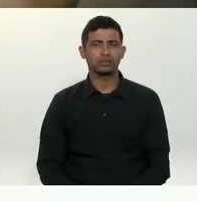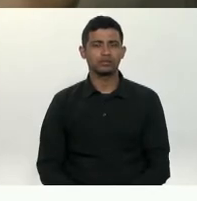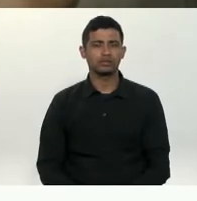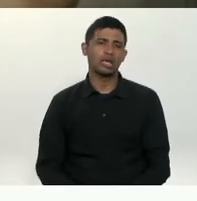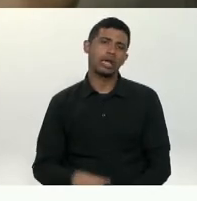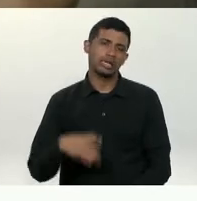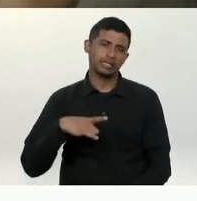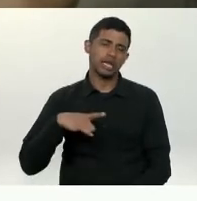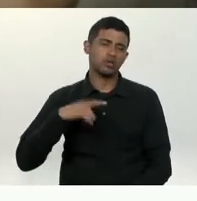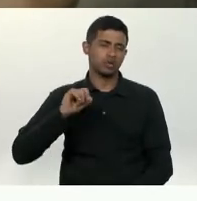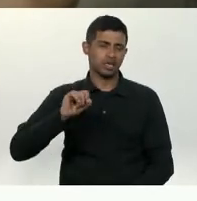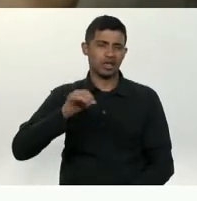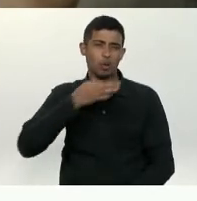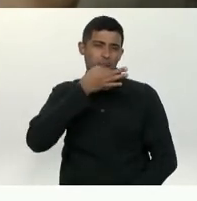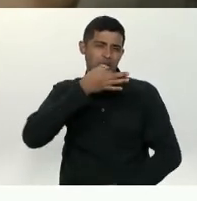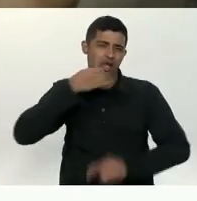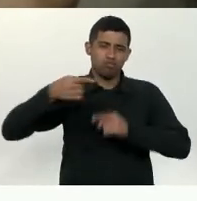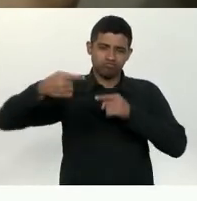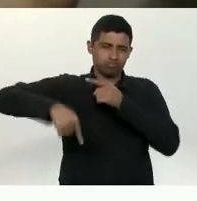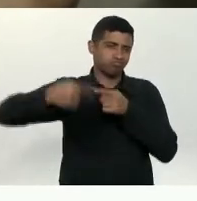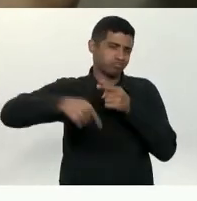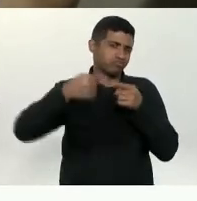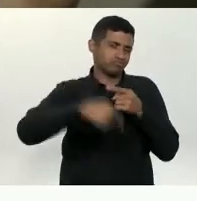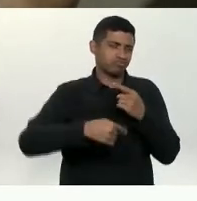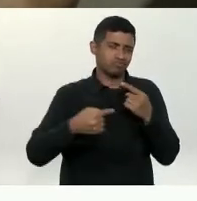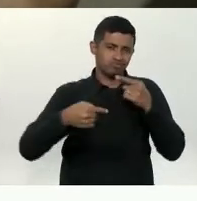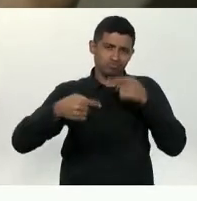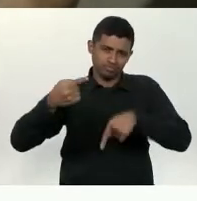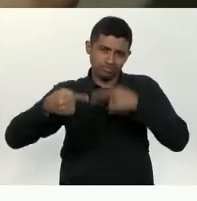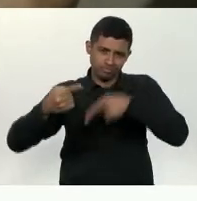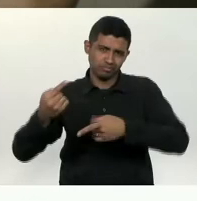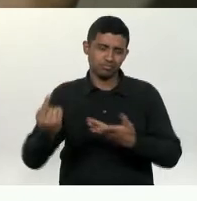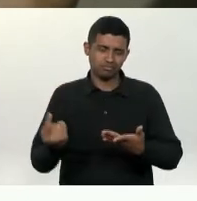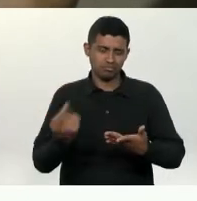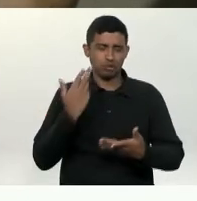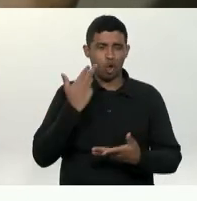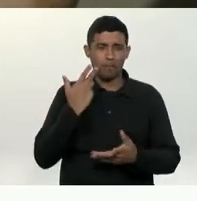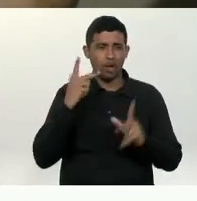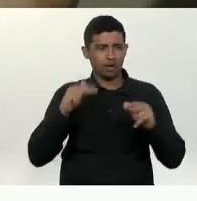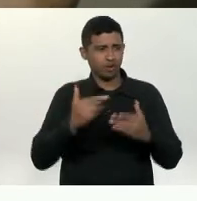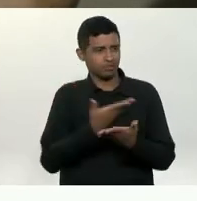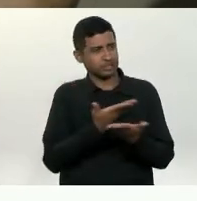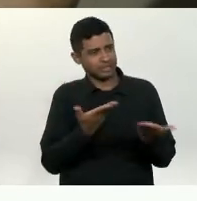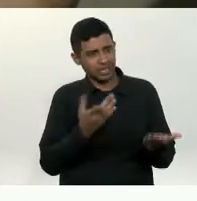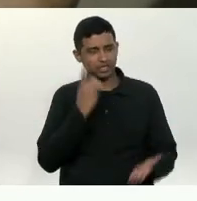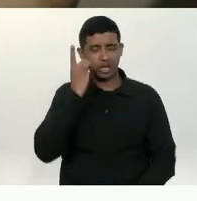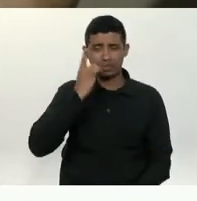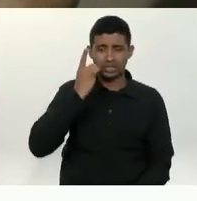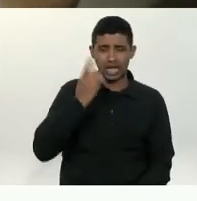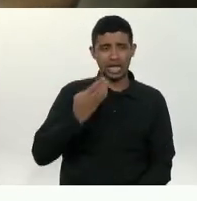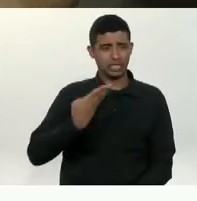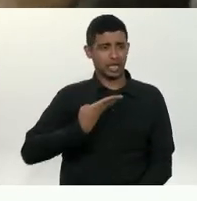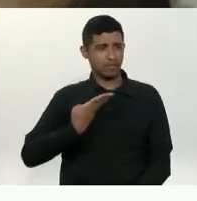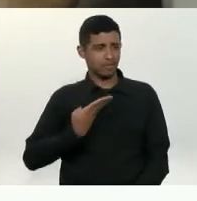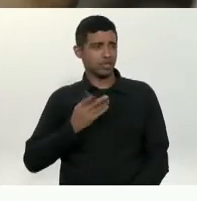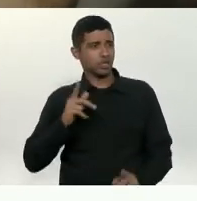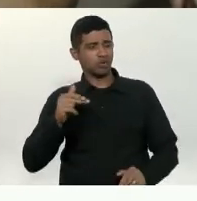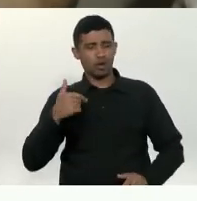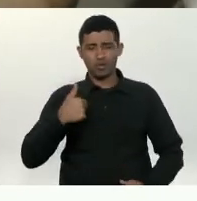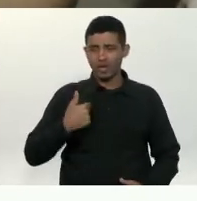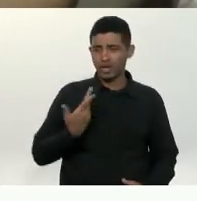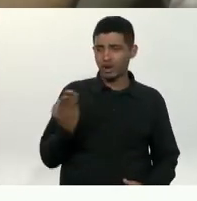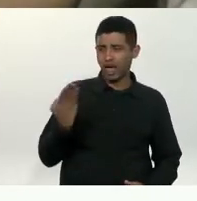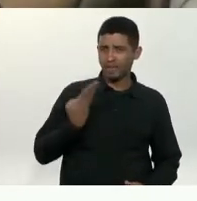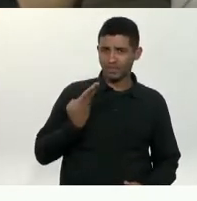de opiniões, assim como entre Vossa Excelência e os seus pares, assim como é comigo e os meus pares